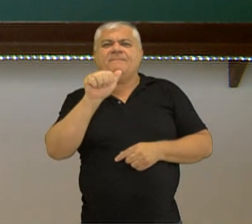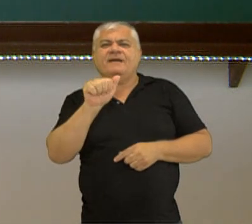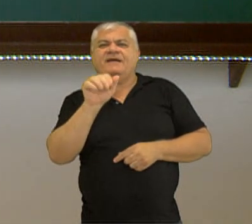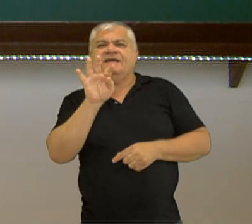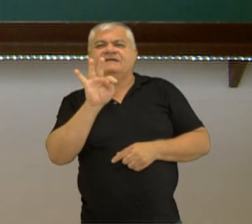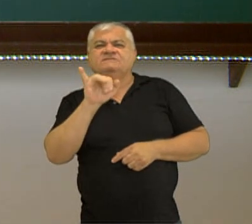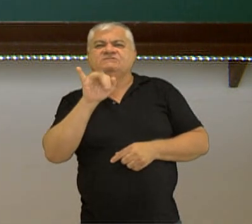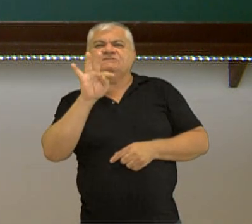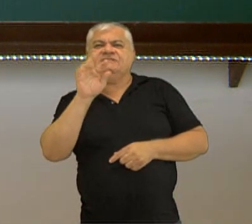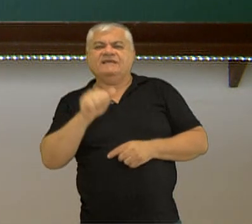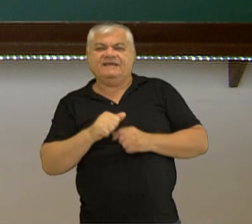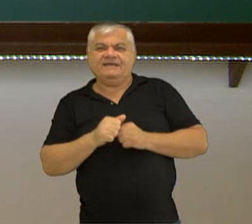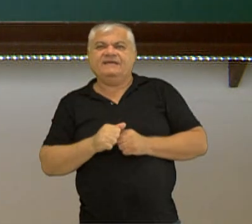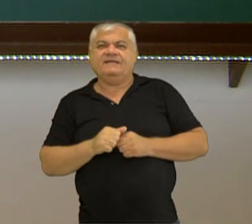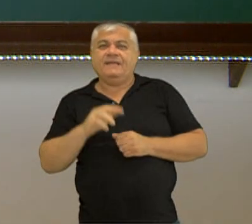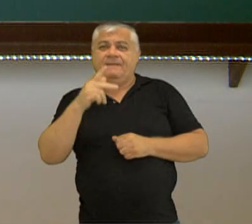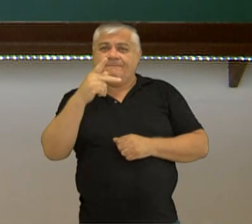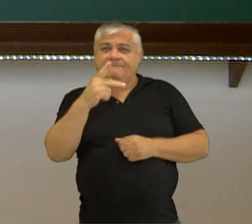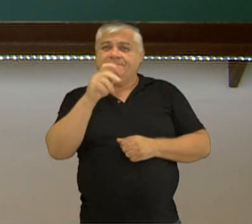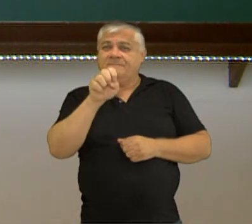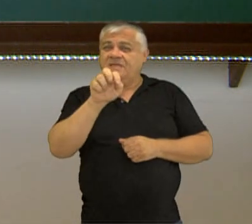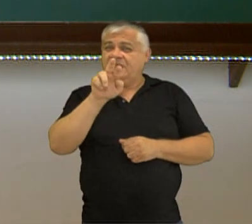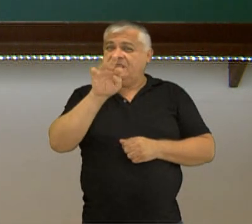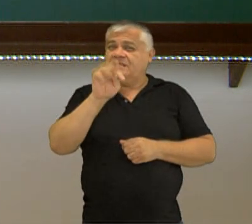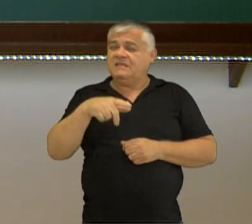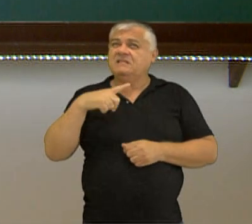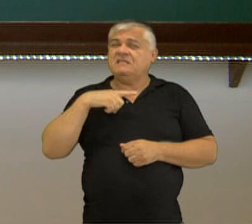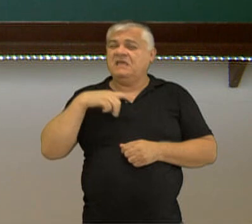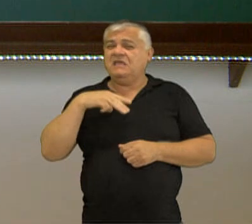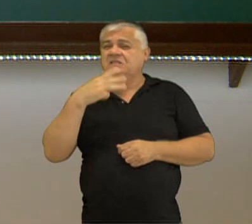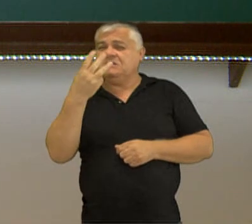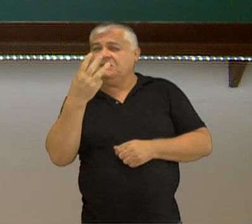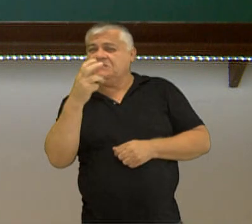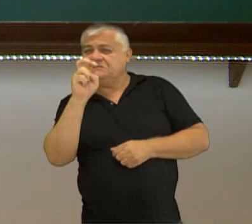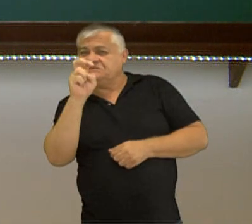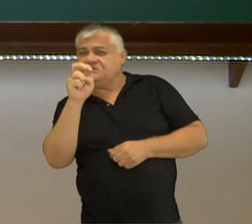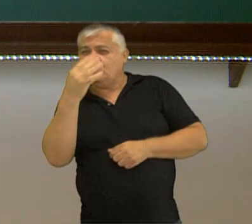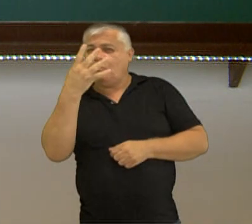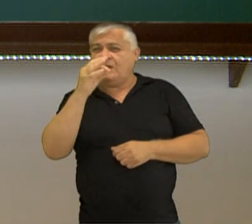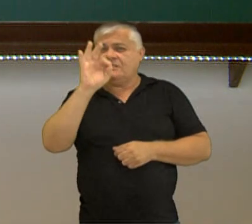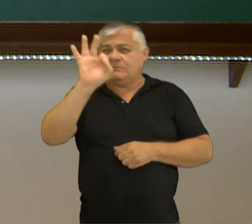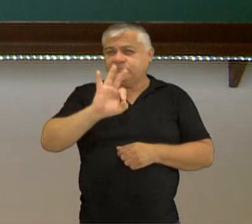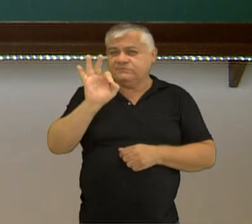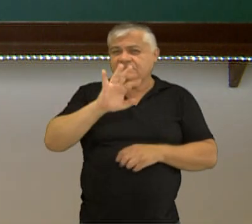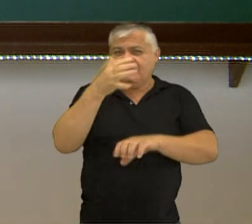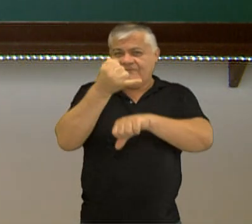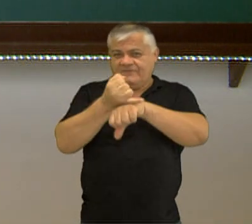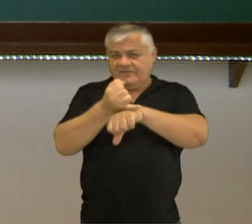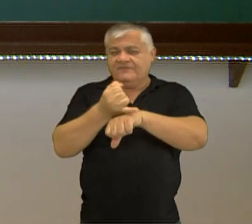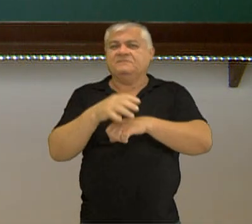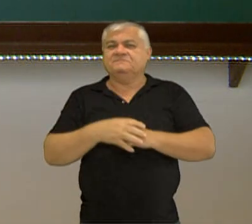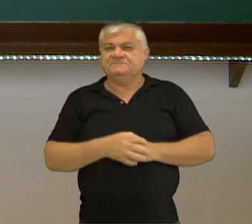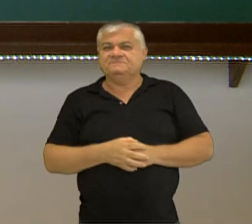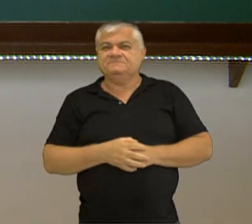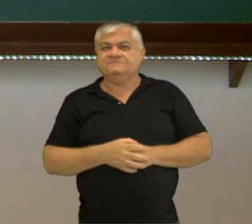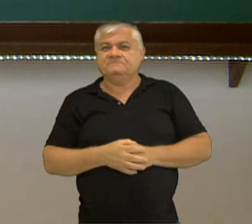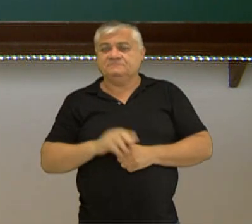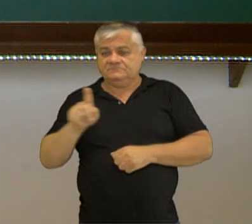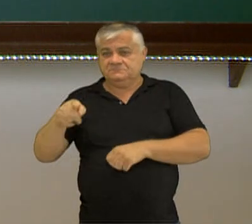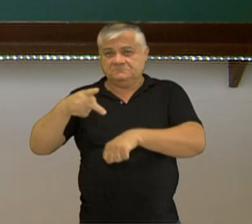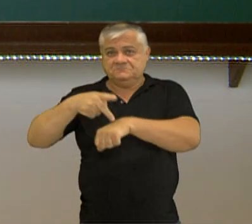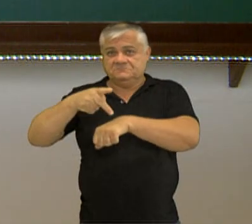bom? Mas a pirita também tem aqui cerca de 35, 40% de ferro, né? Então é uma